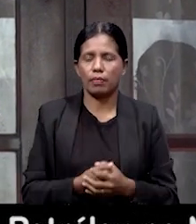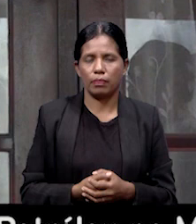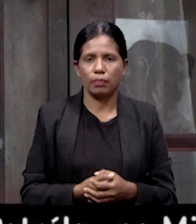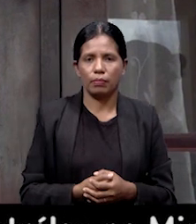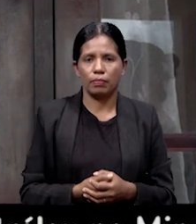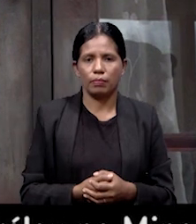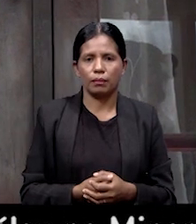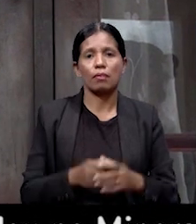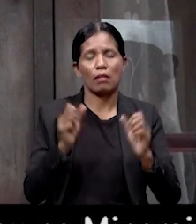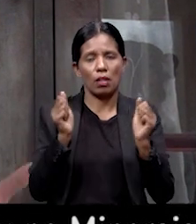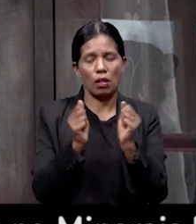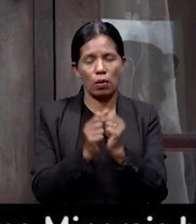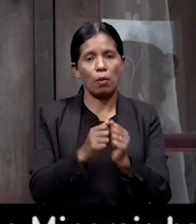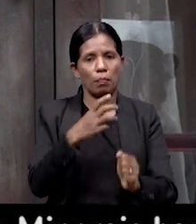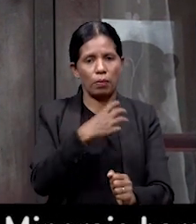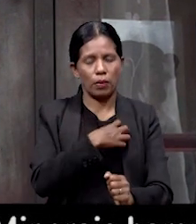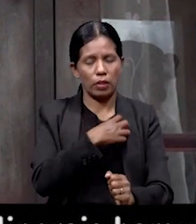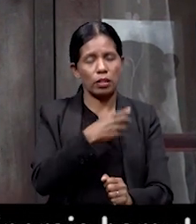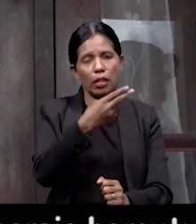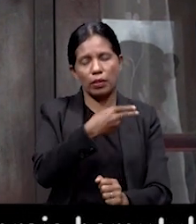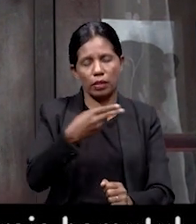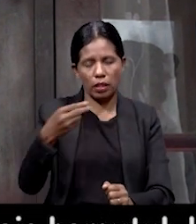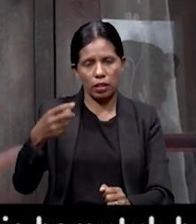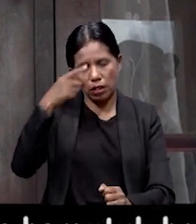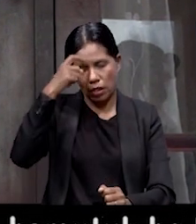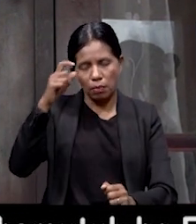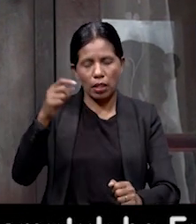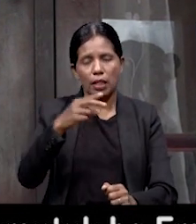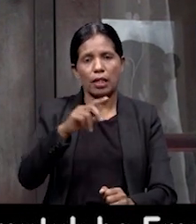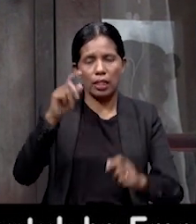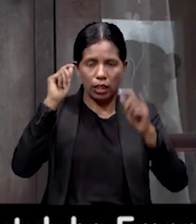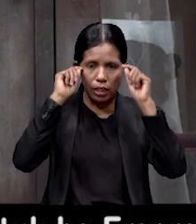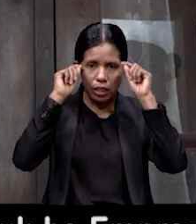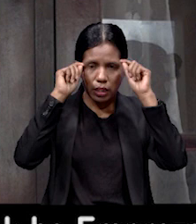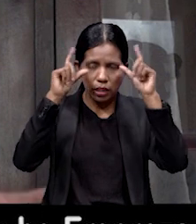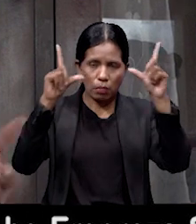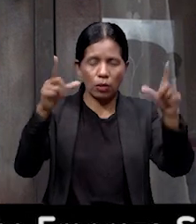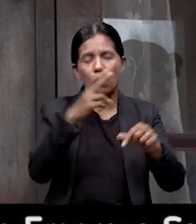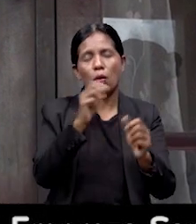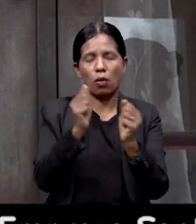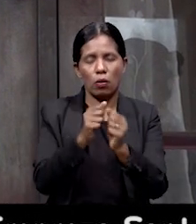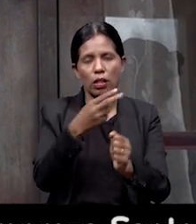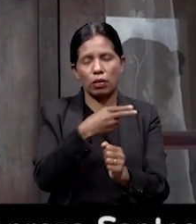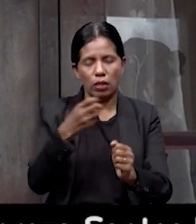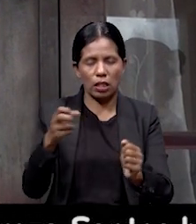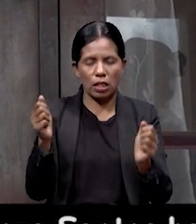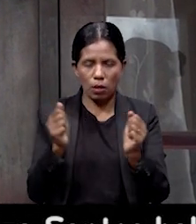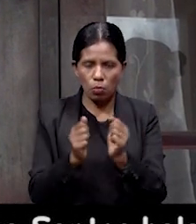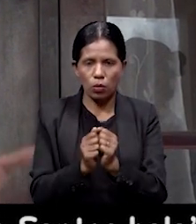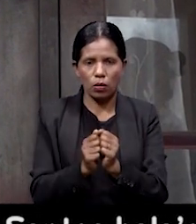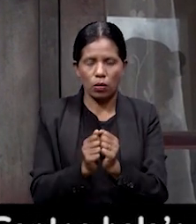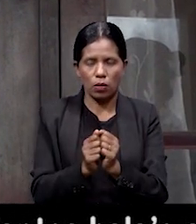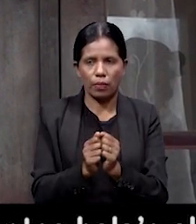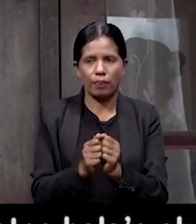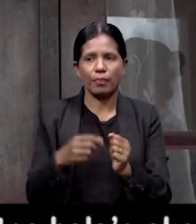ho Polri tamba Polri ho Indonesia ho Timor ne ka fronteira ne fronteira terrestre, marítima, aere